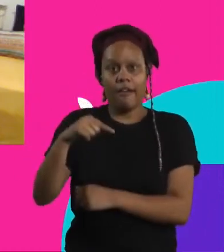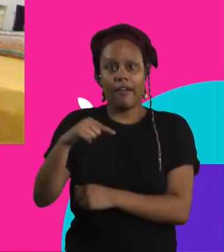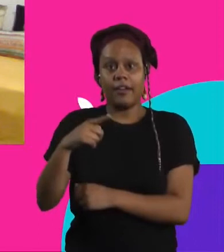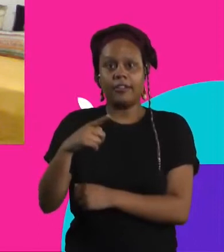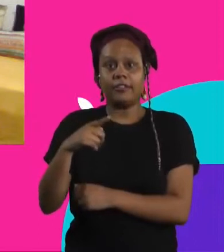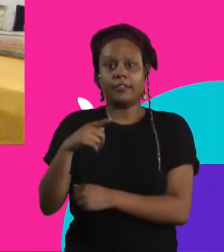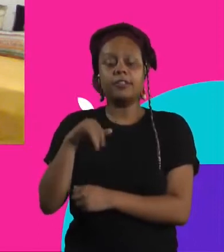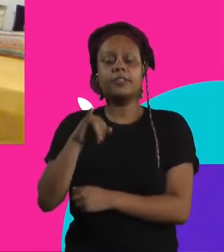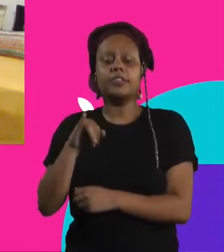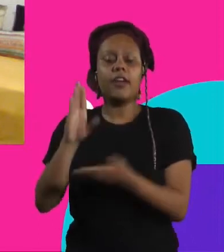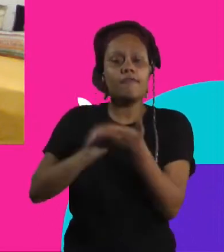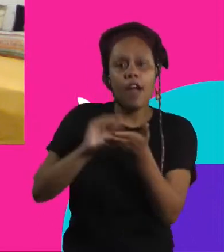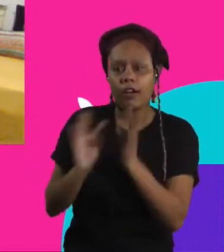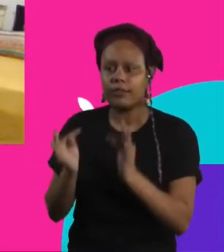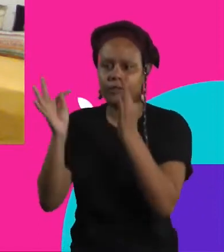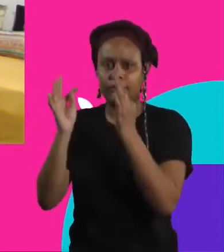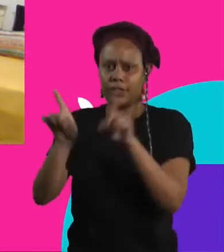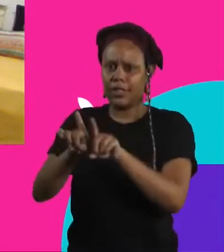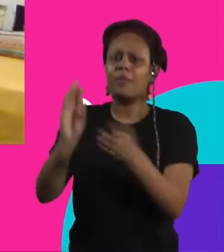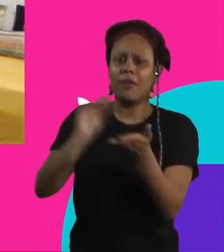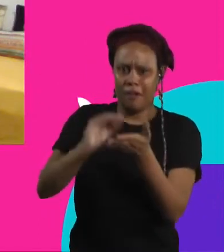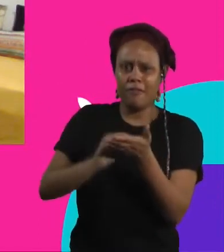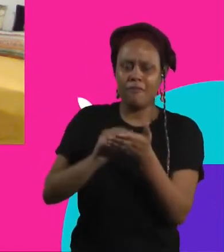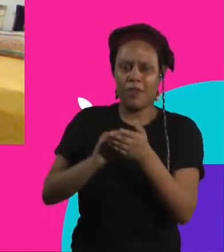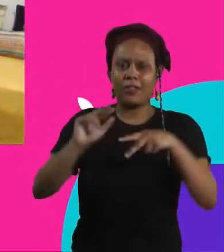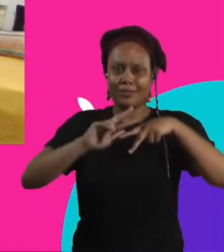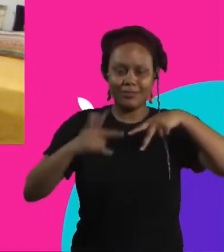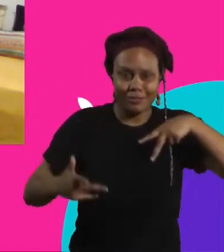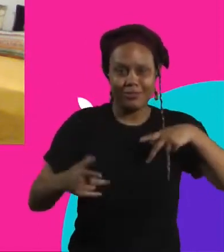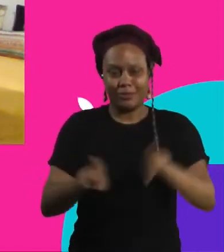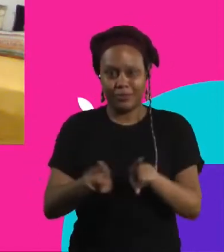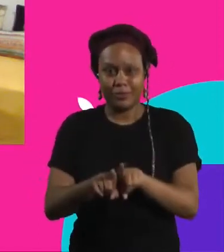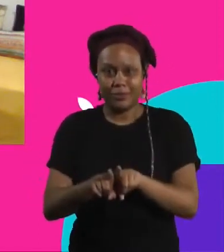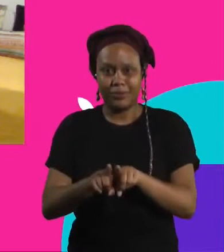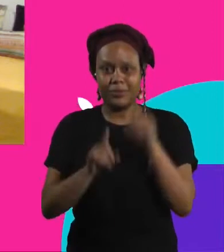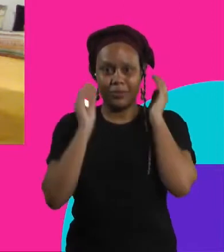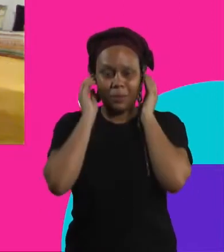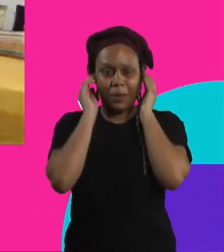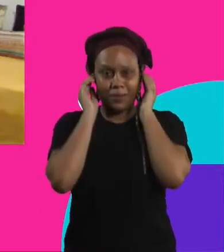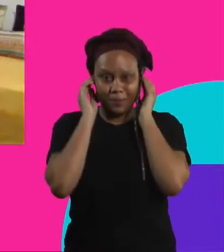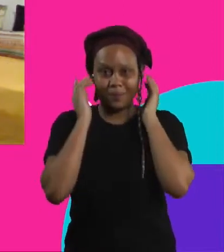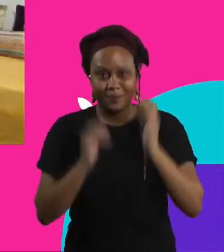obra na tecnologia, falta muito mais a questão do gênero em si, e a gente tem olhado para isso. Queria dar um oi para todo mundo.